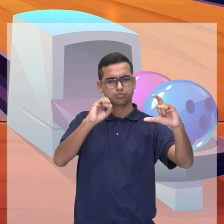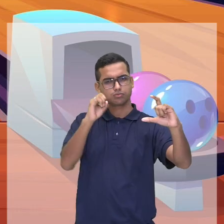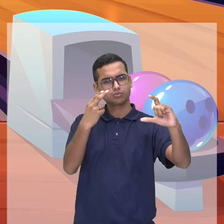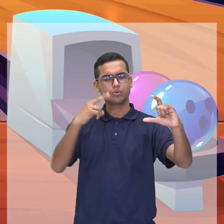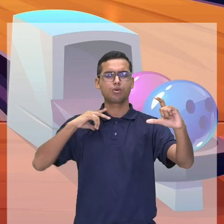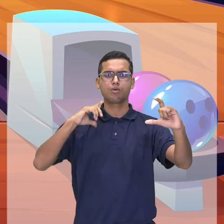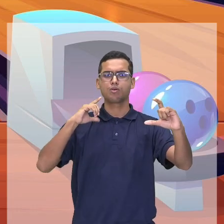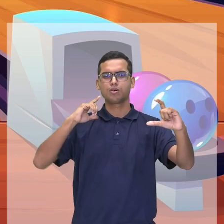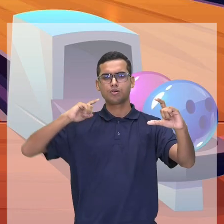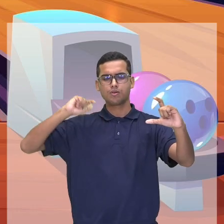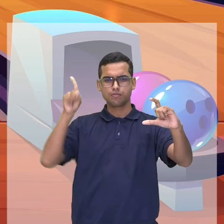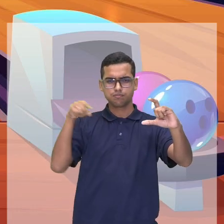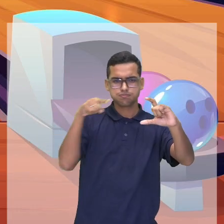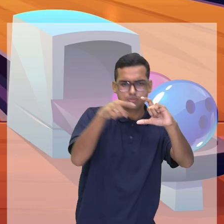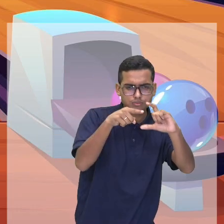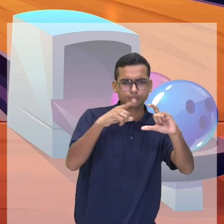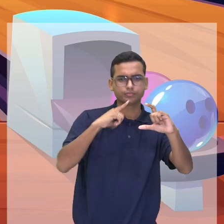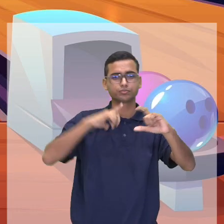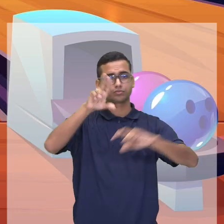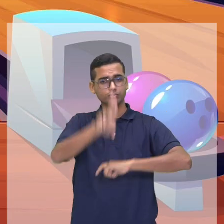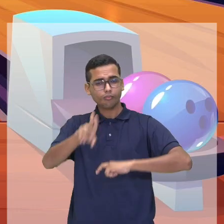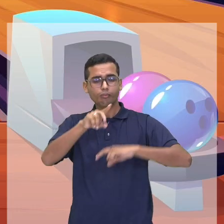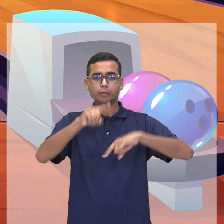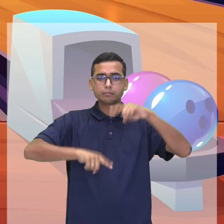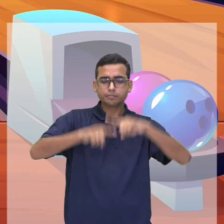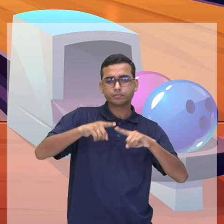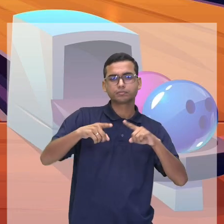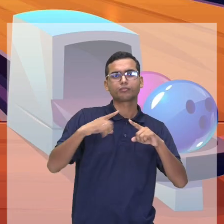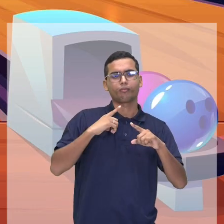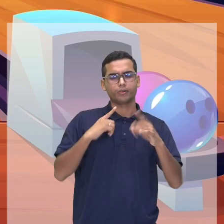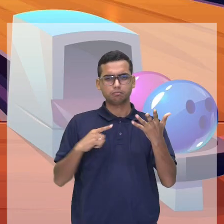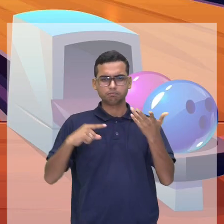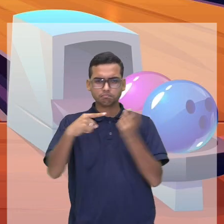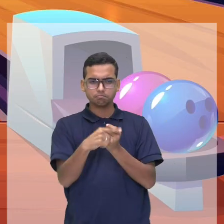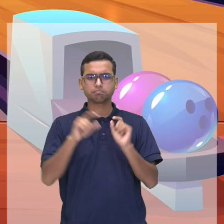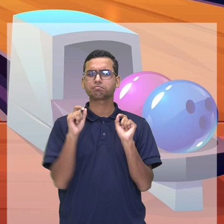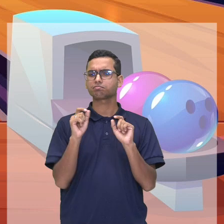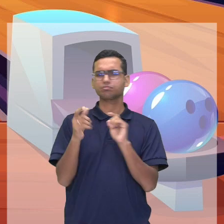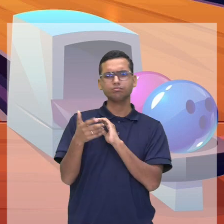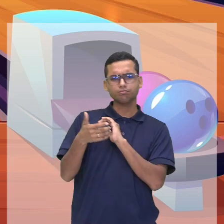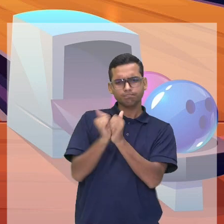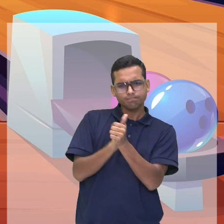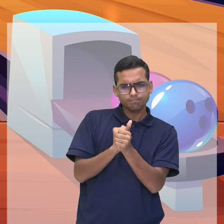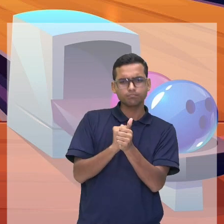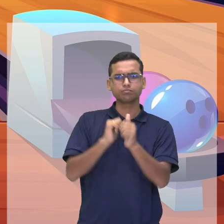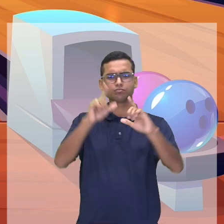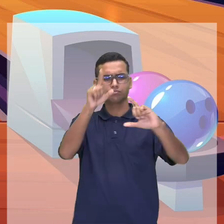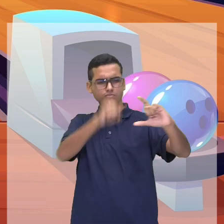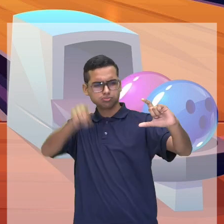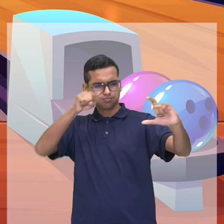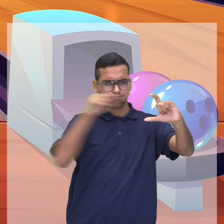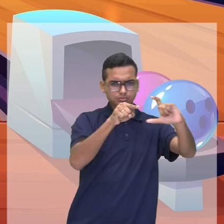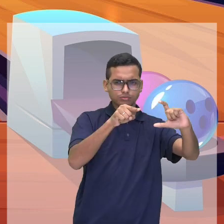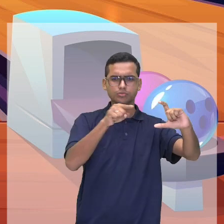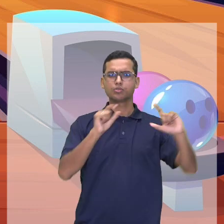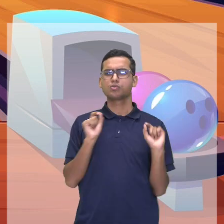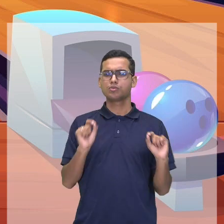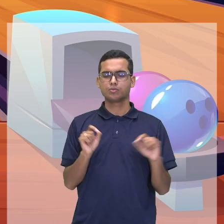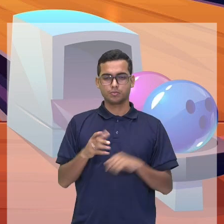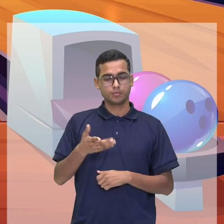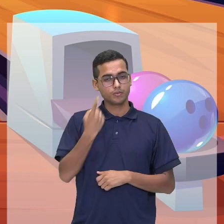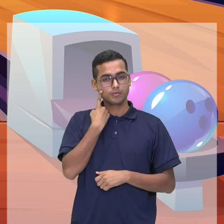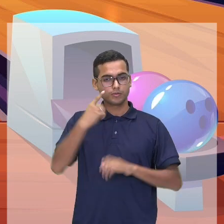específico, utilizando alguns objetos, certo? Então, o que são esportes de precisão? Vejamos a